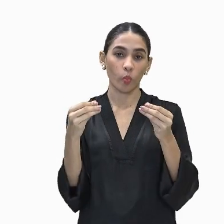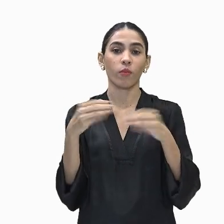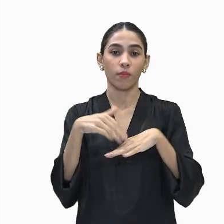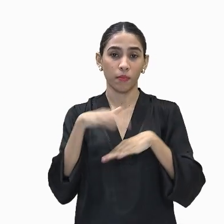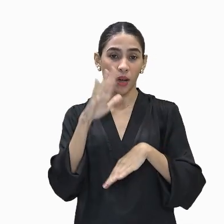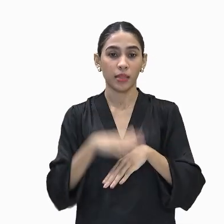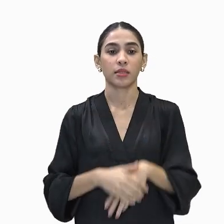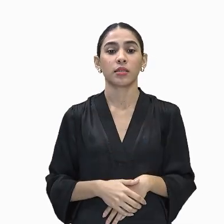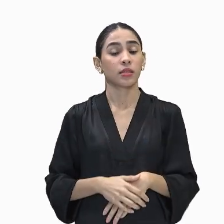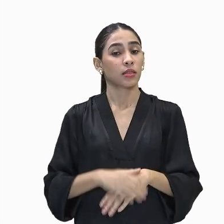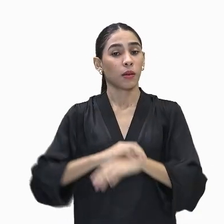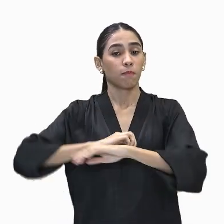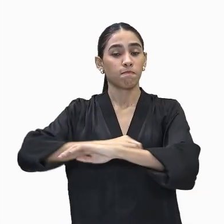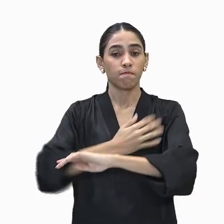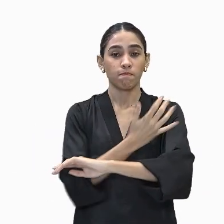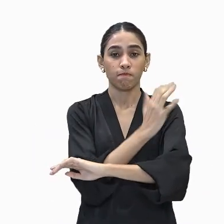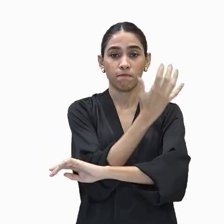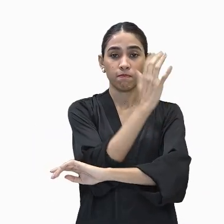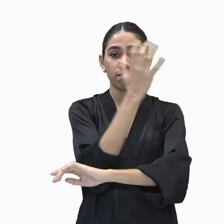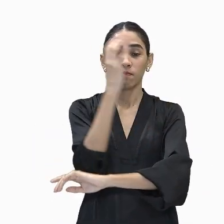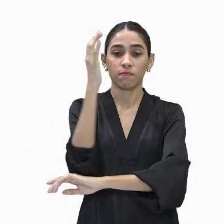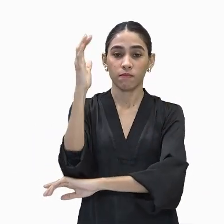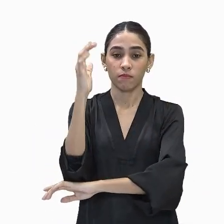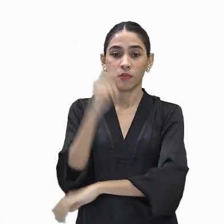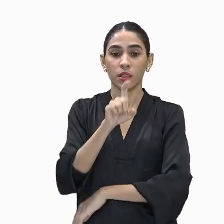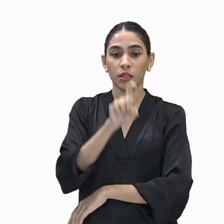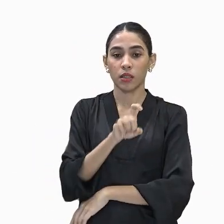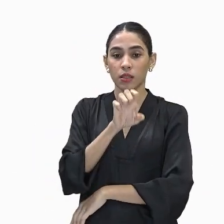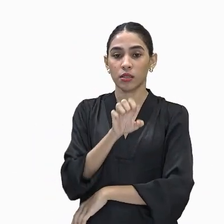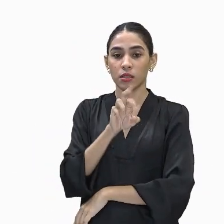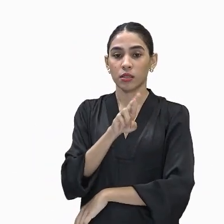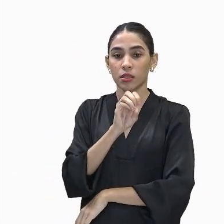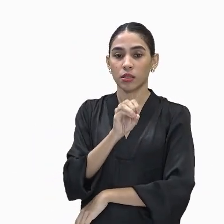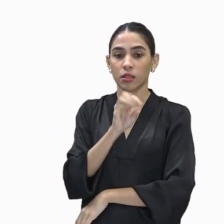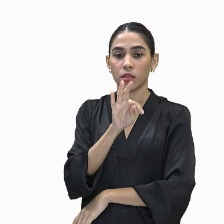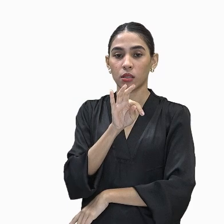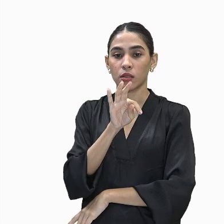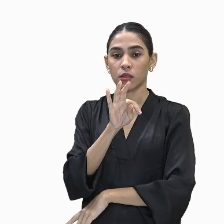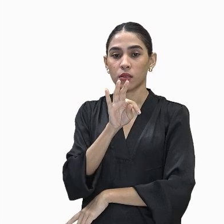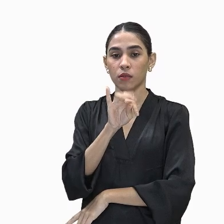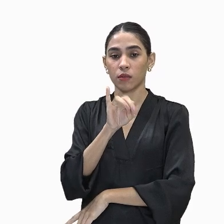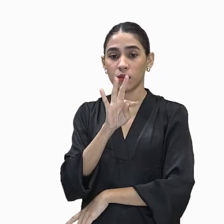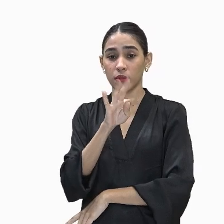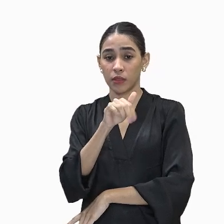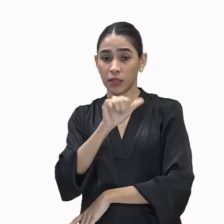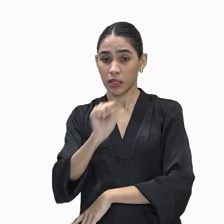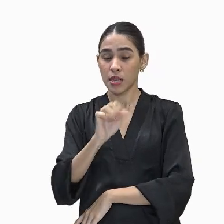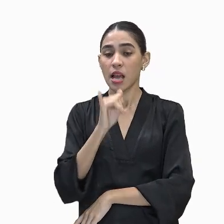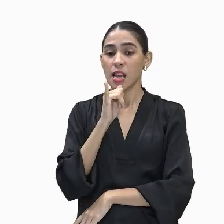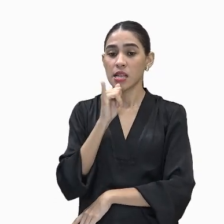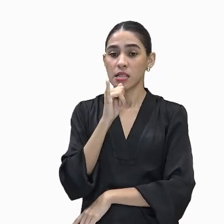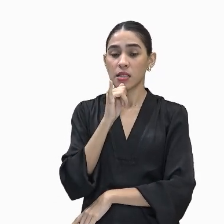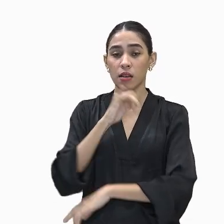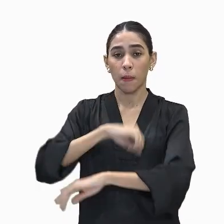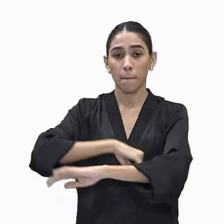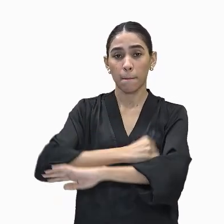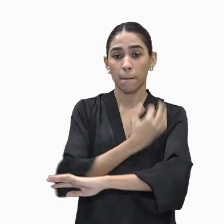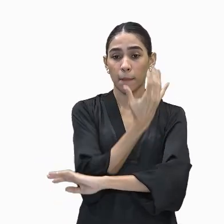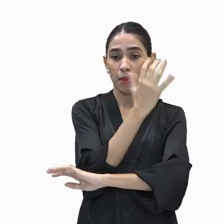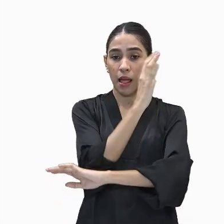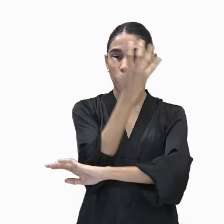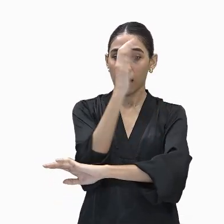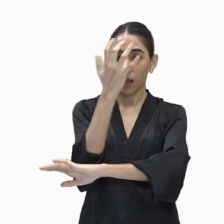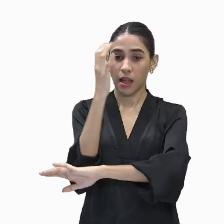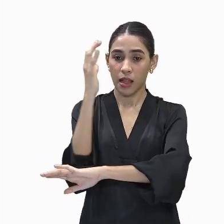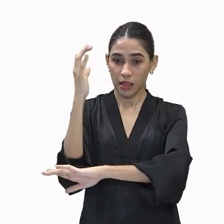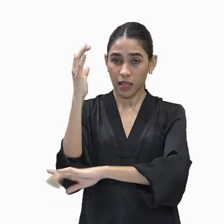a vegetação com plantas xerófitas. Quando nós falamos de plantas xerófitas, são aquelas plantas que são adaptadas às